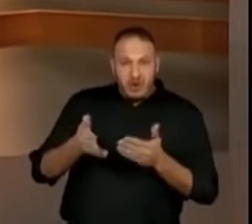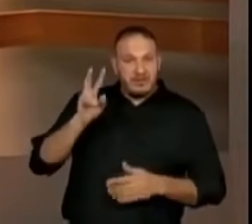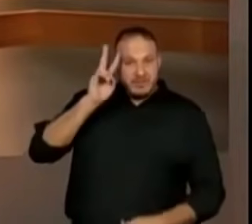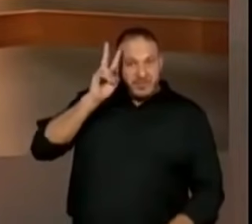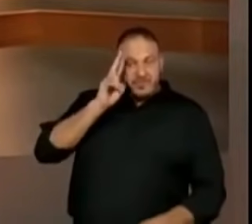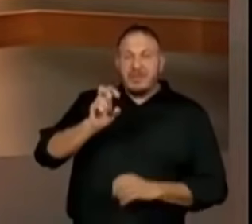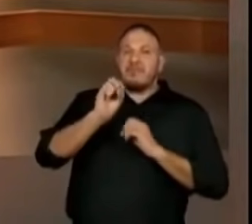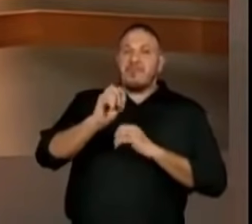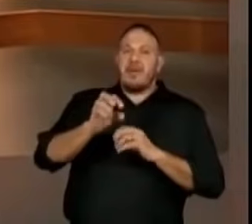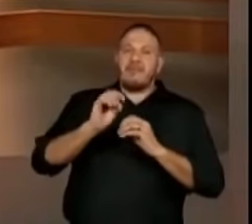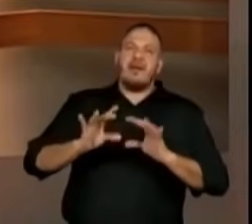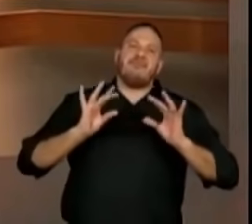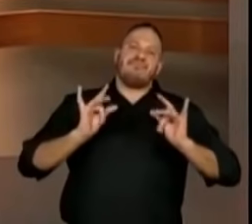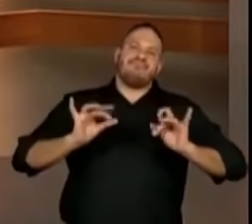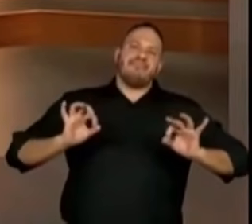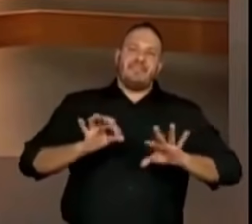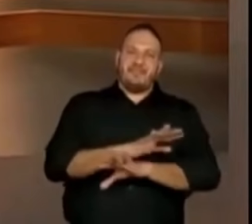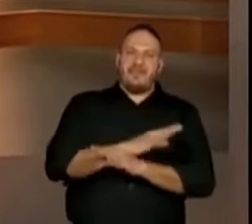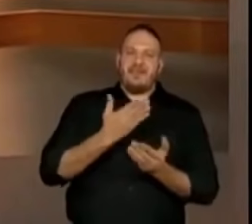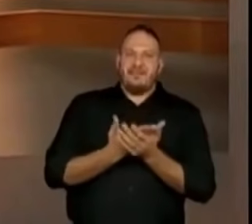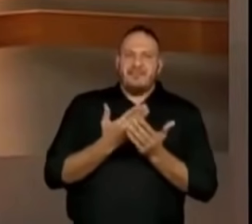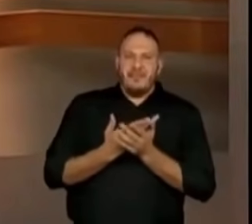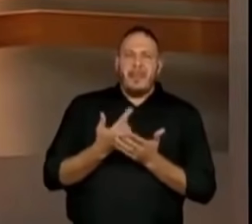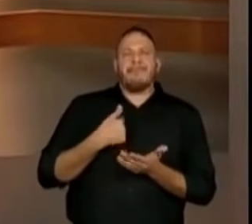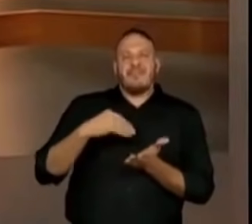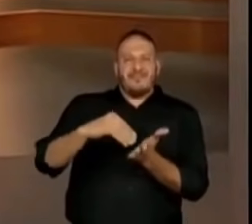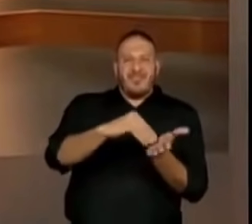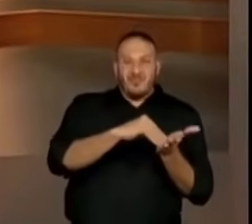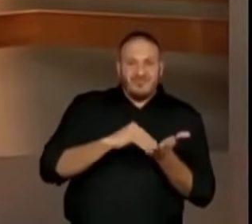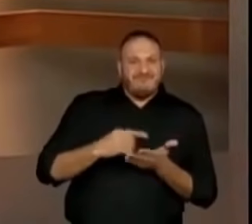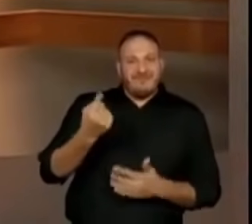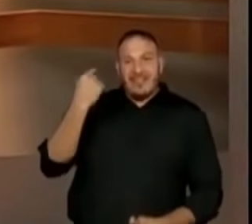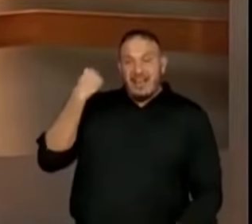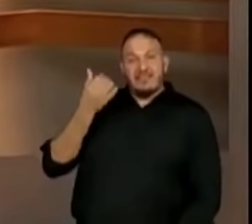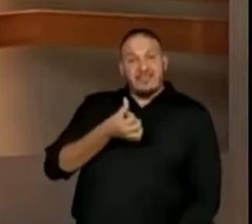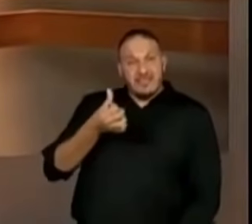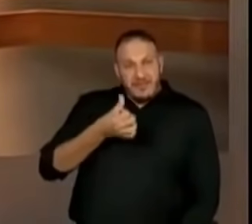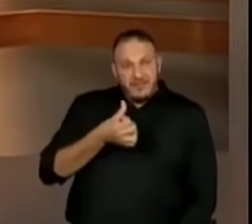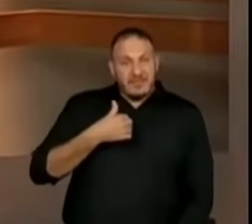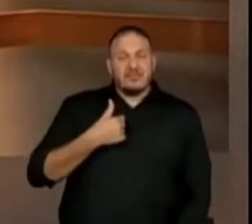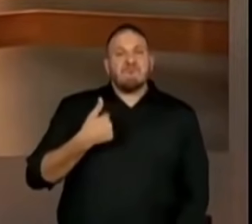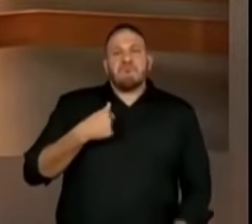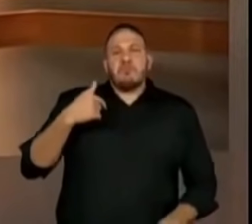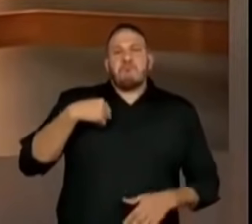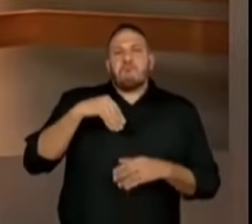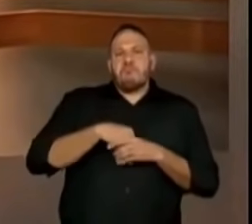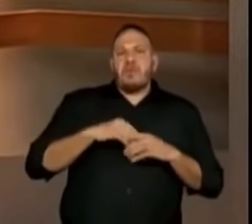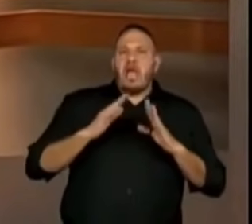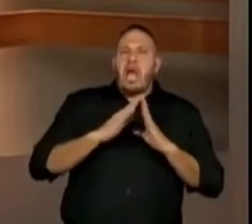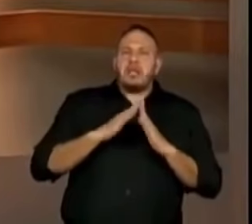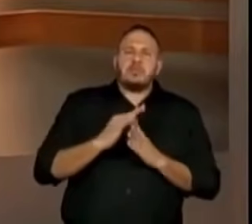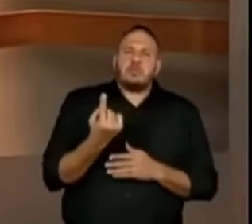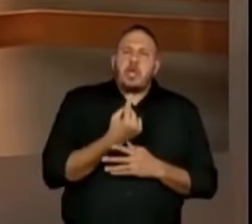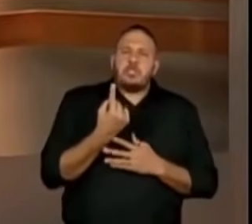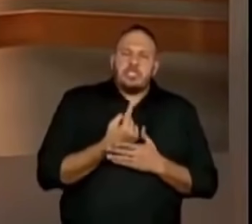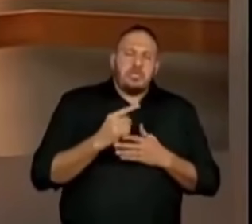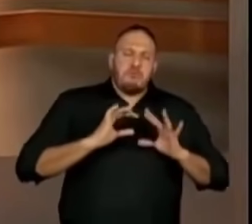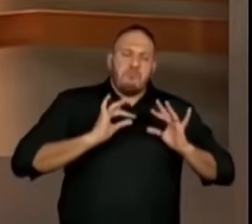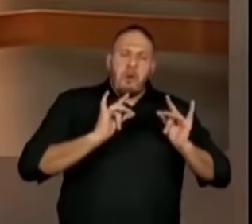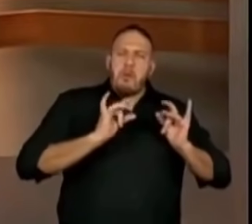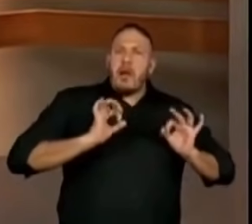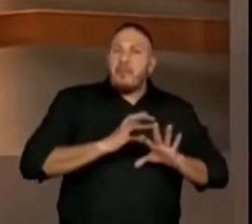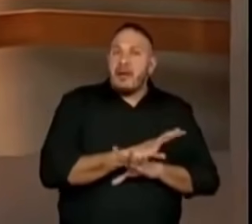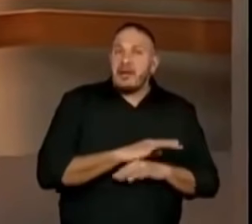hoje. Mas professora Aline, como você não fez tudo lá na sexta-feira, eu fiz em casa sozinho. Ah, eu terminei no final